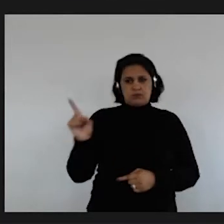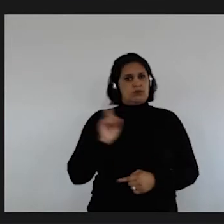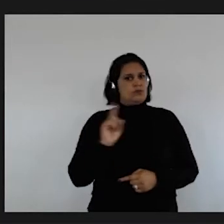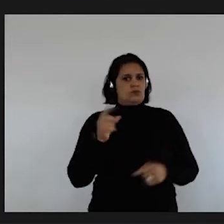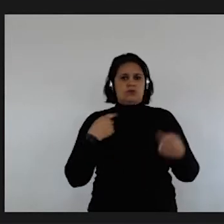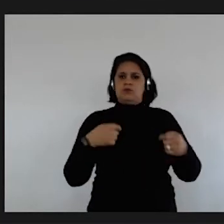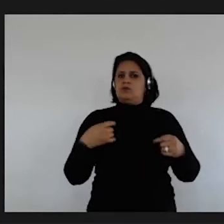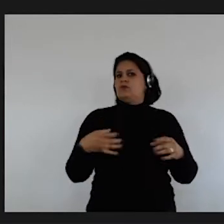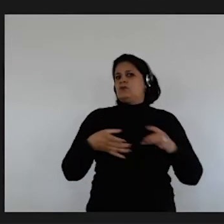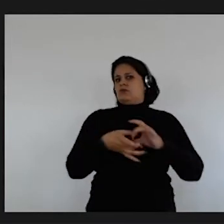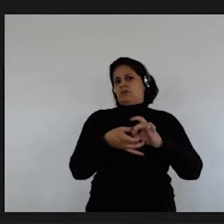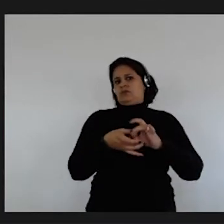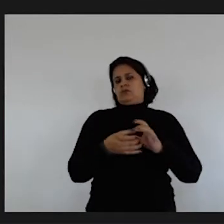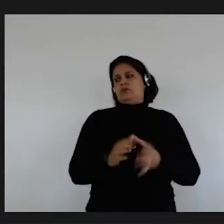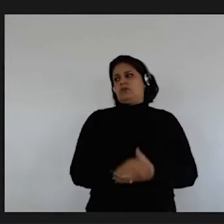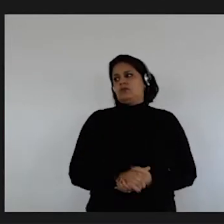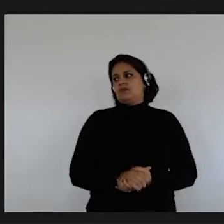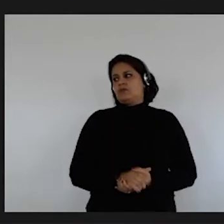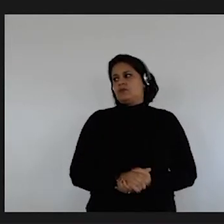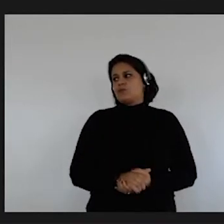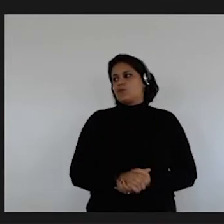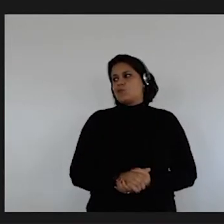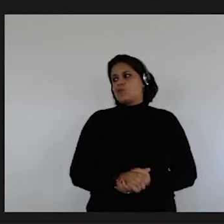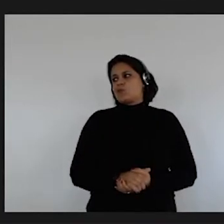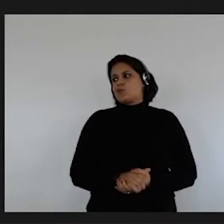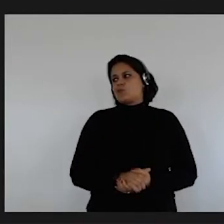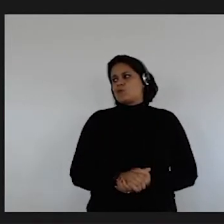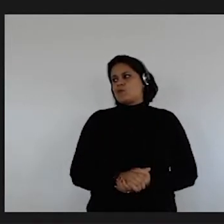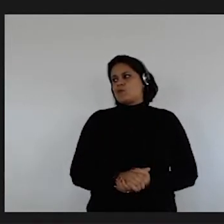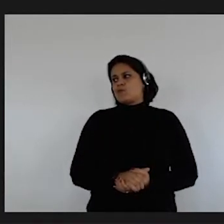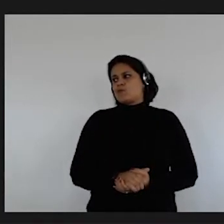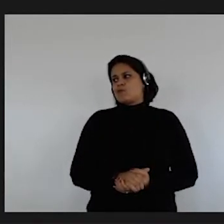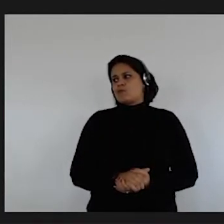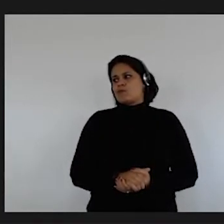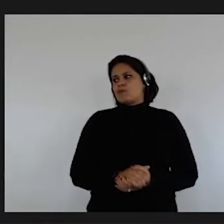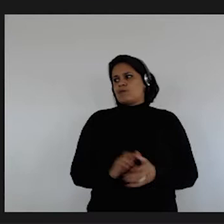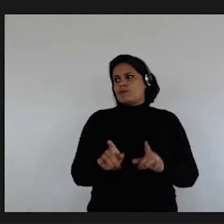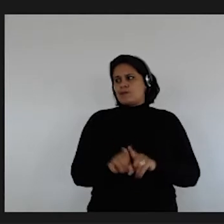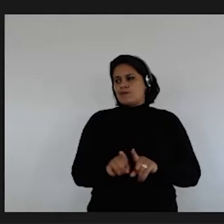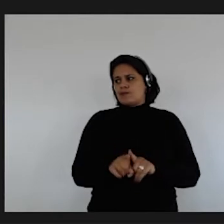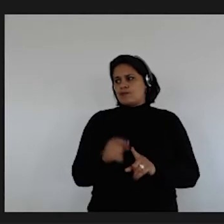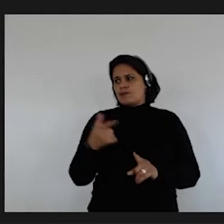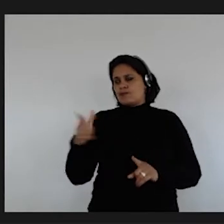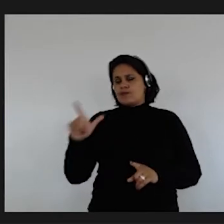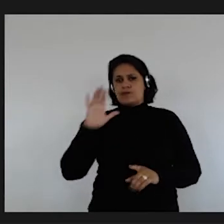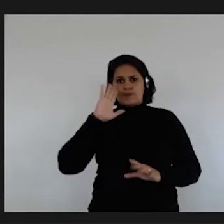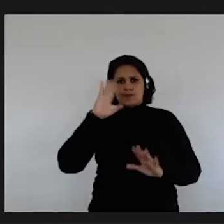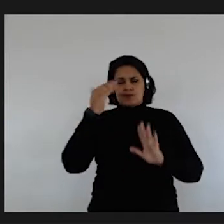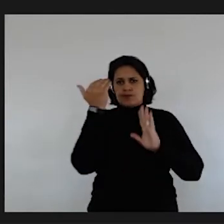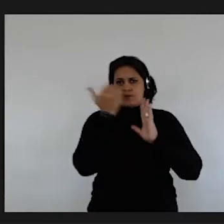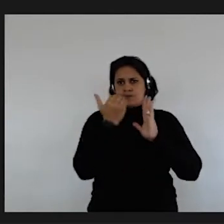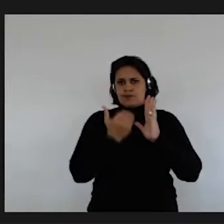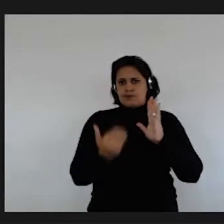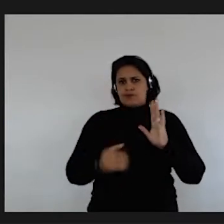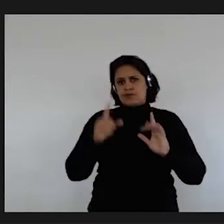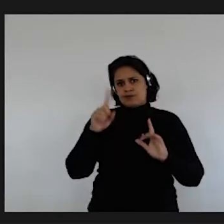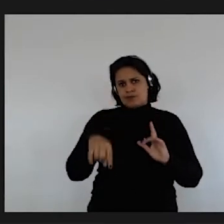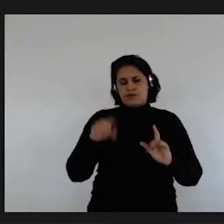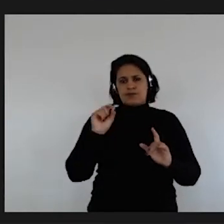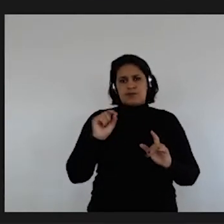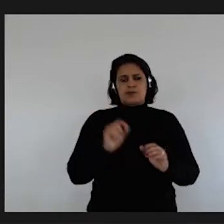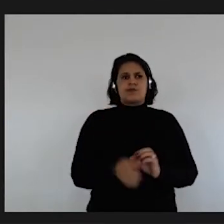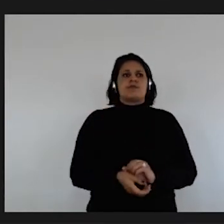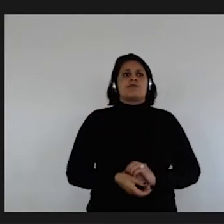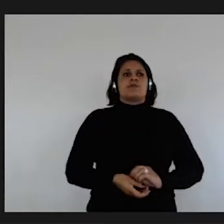consonância com o interesse público. E ainda há outros princípios, como o princípio de acesso à alimentação adequada, que foi elevado à